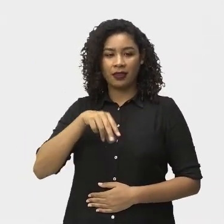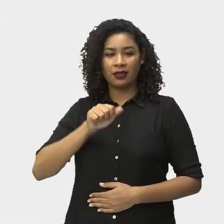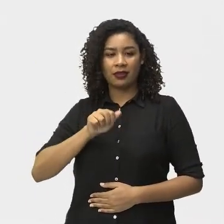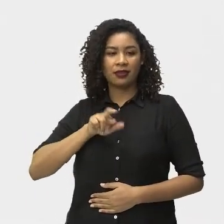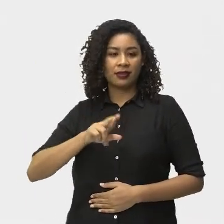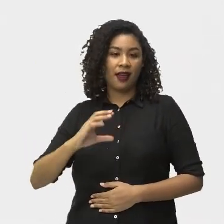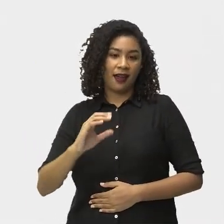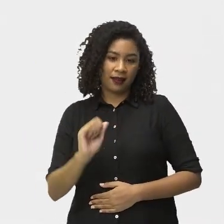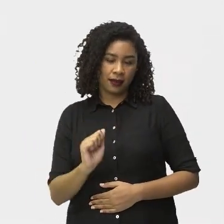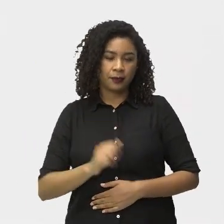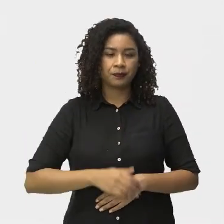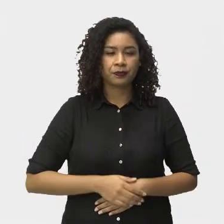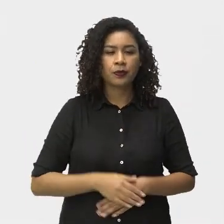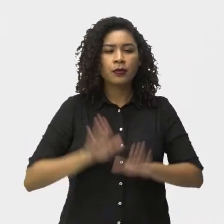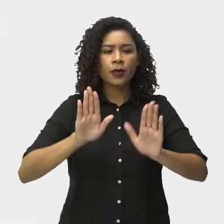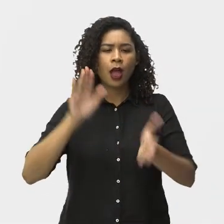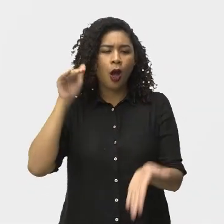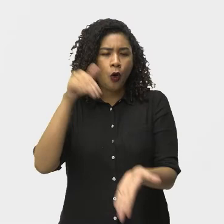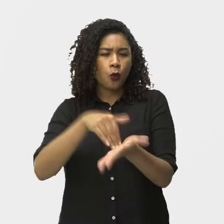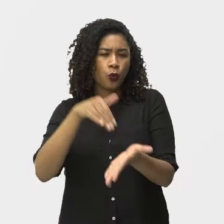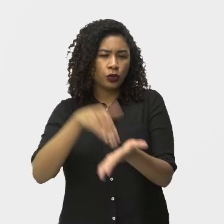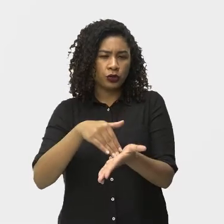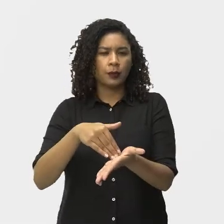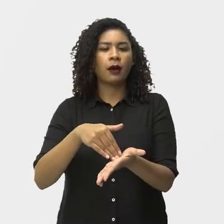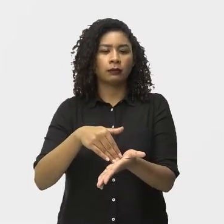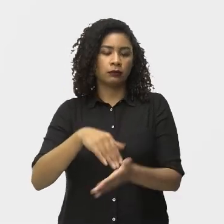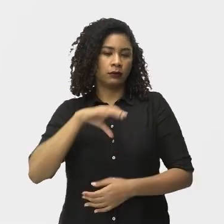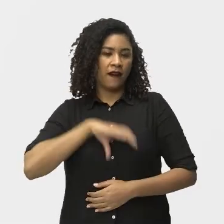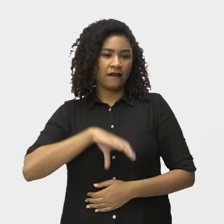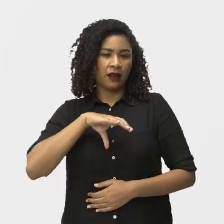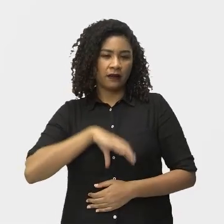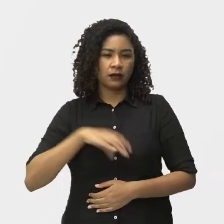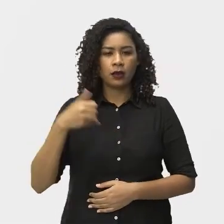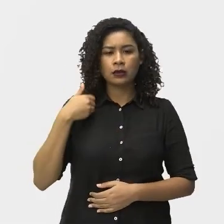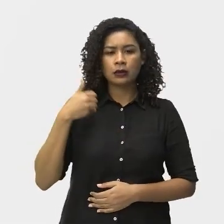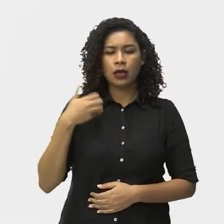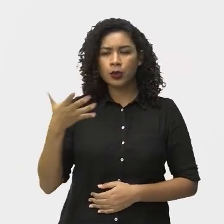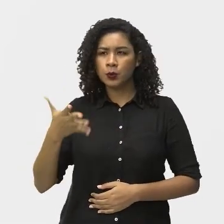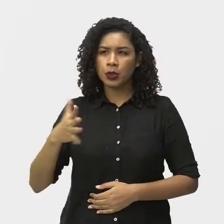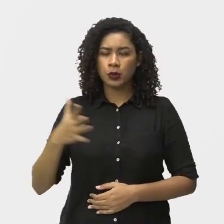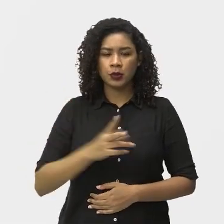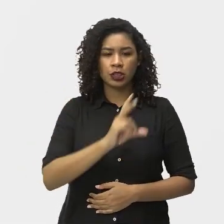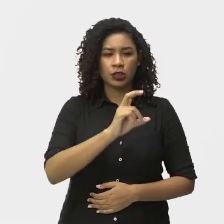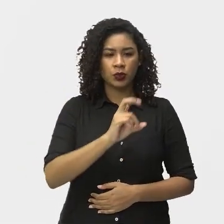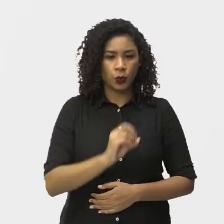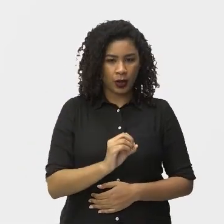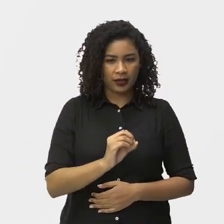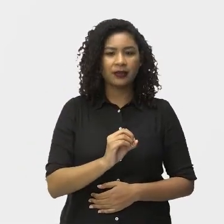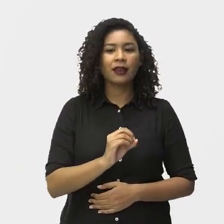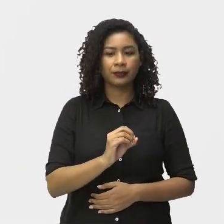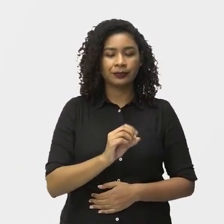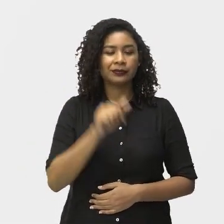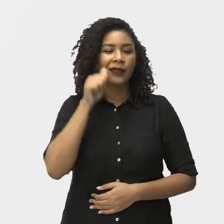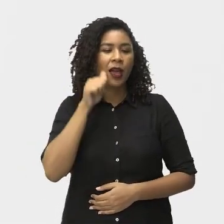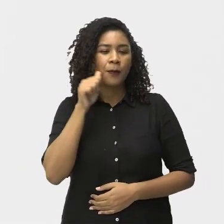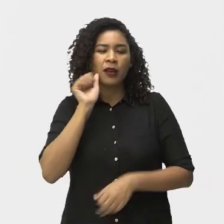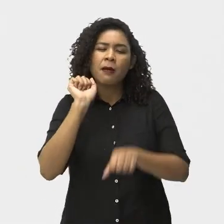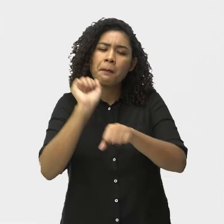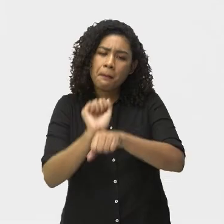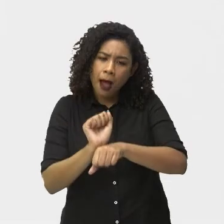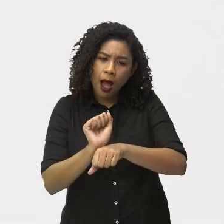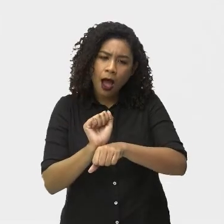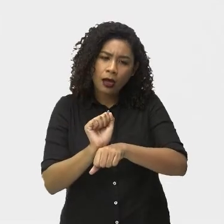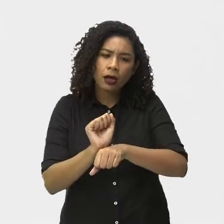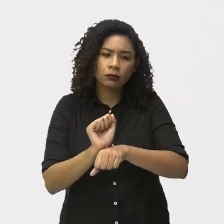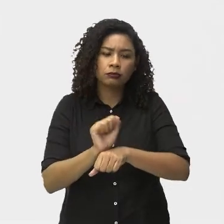última menstruação, que vai acontecer ali por volta dos 50 anos, né? Aquele período onde a mulher já vai parar de menstruar, no caso que